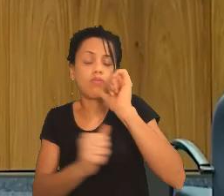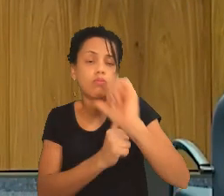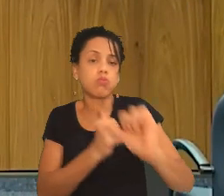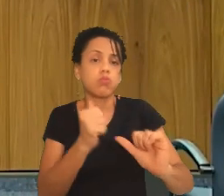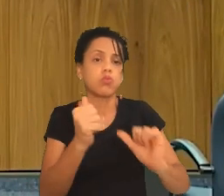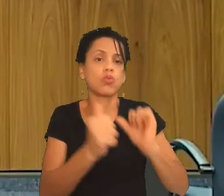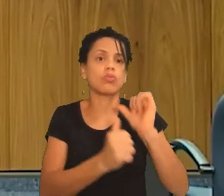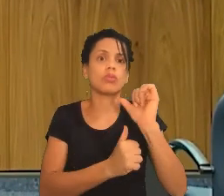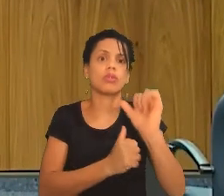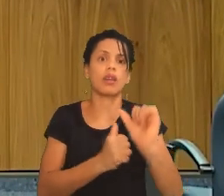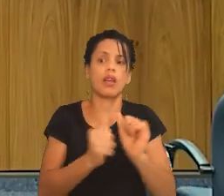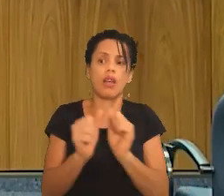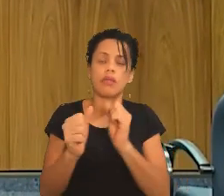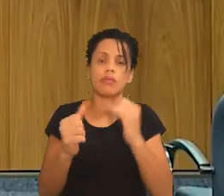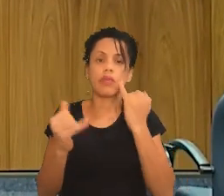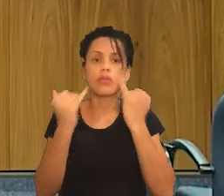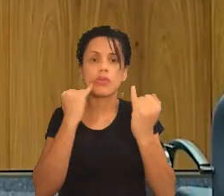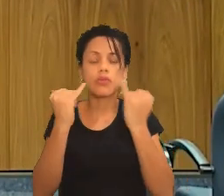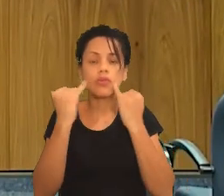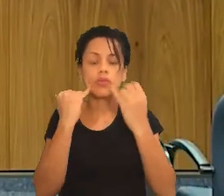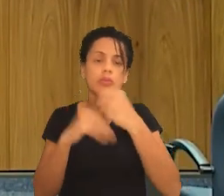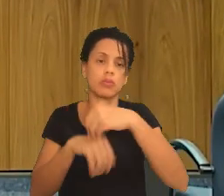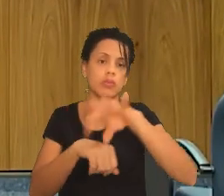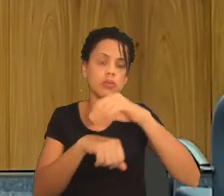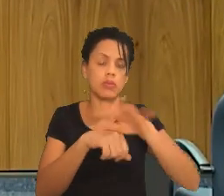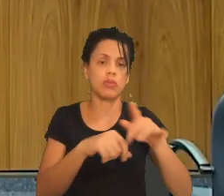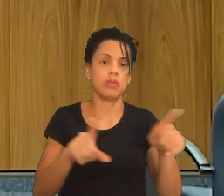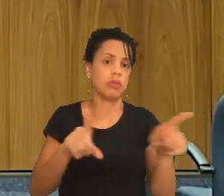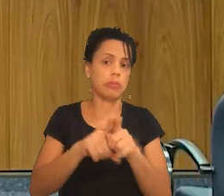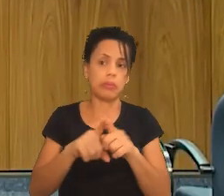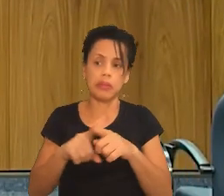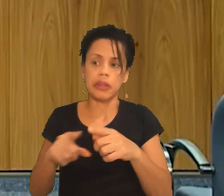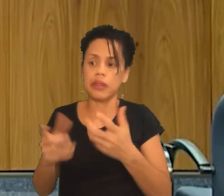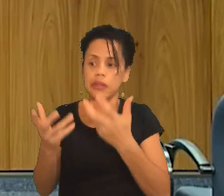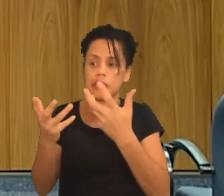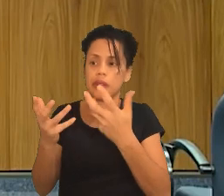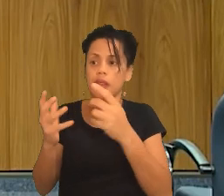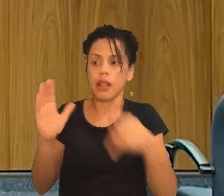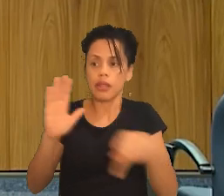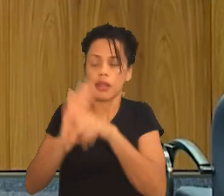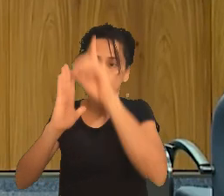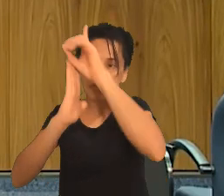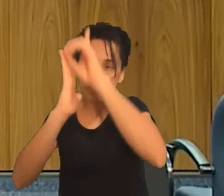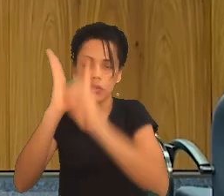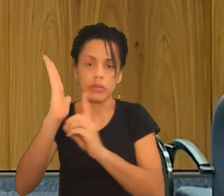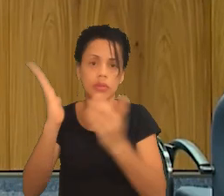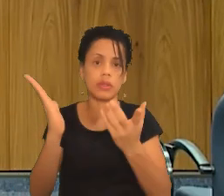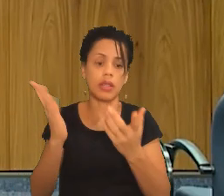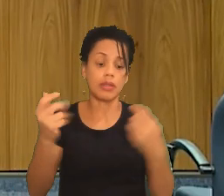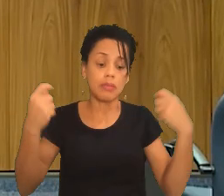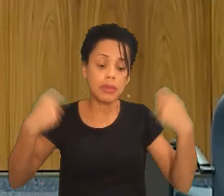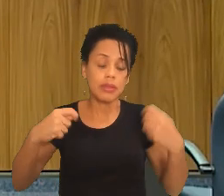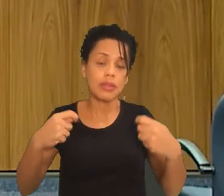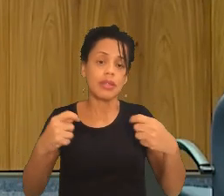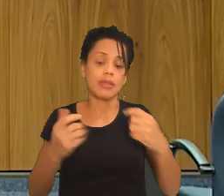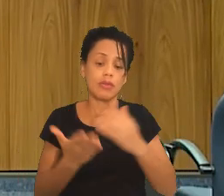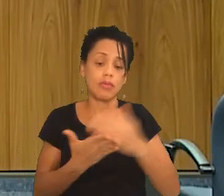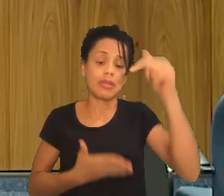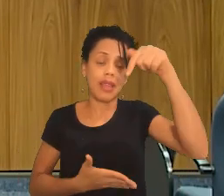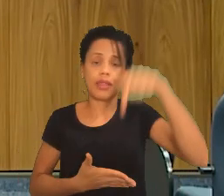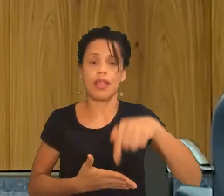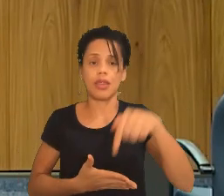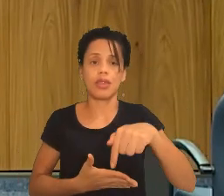instituição eurocêntrica, racionalista e moderna como o direito. Então, talvez tenha que vir daqui, como, por